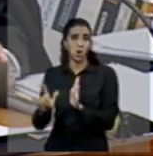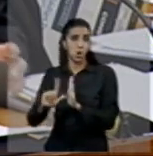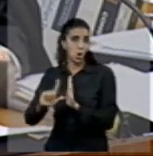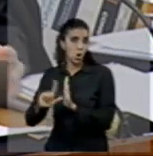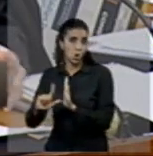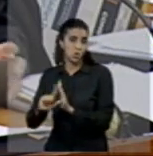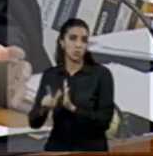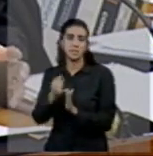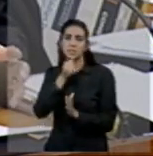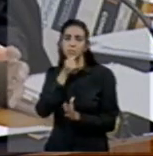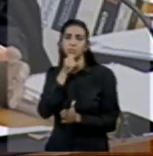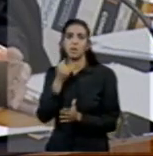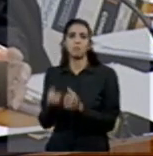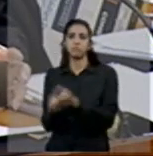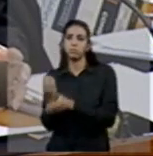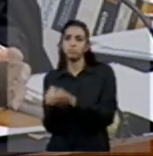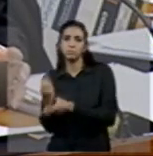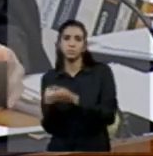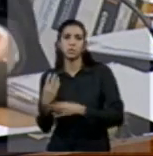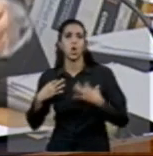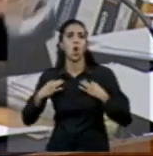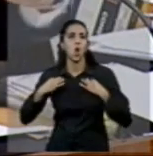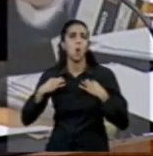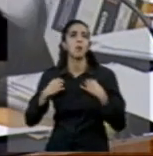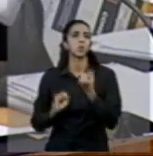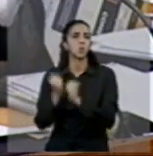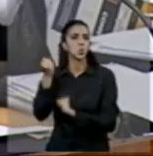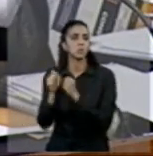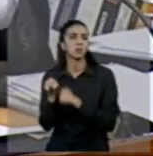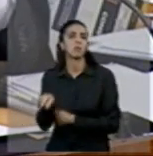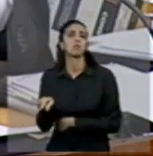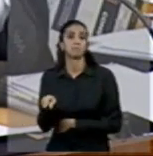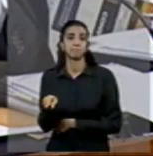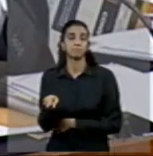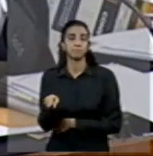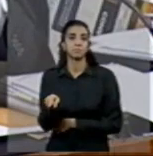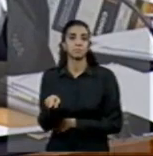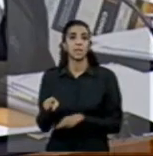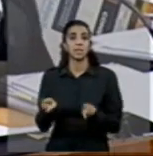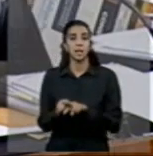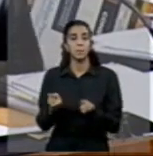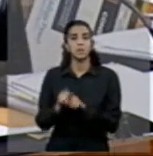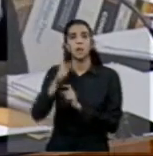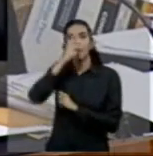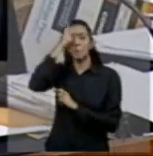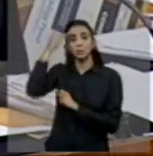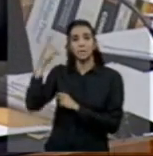lojas, produções do Bom Retiro, de roupas, principalmente de bolivianos.